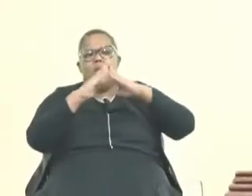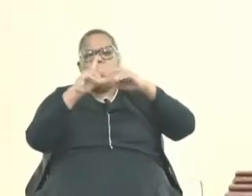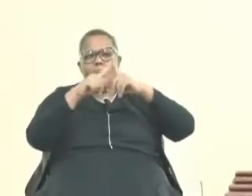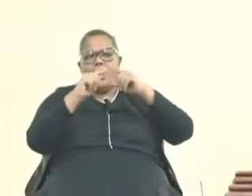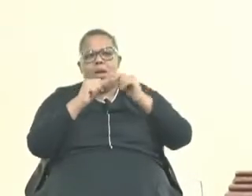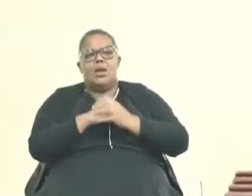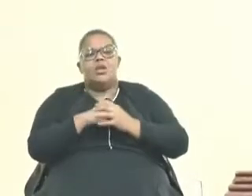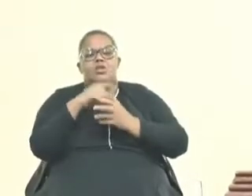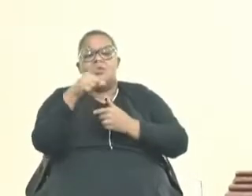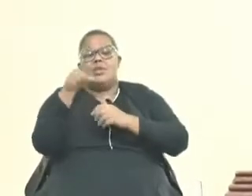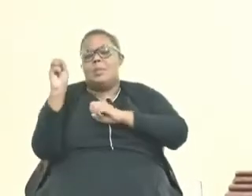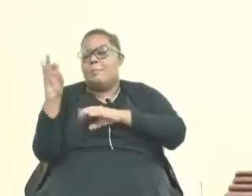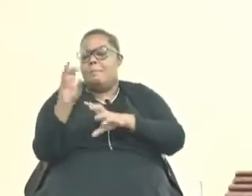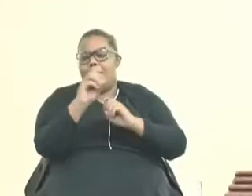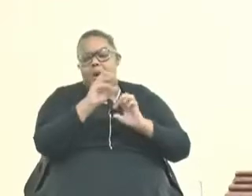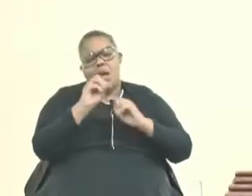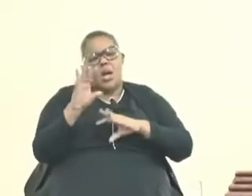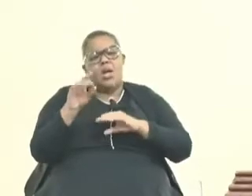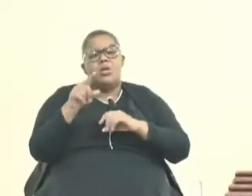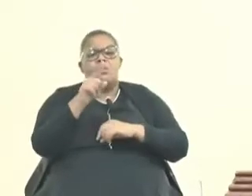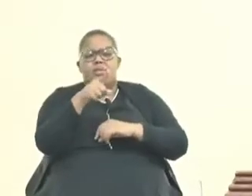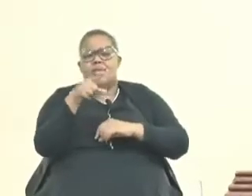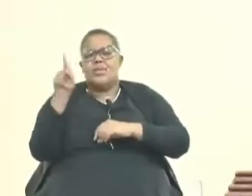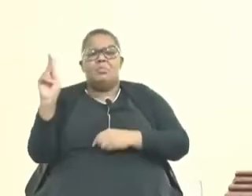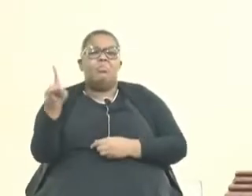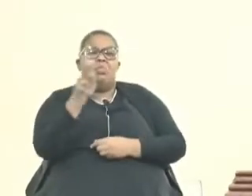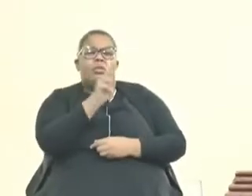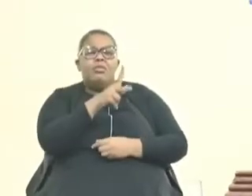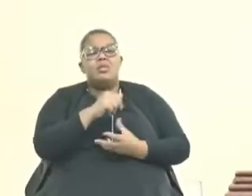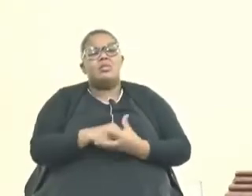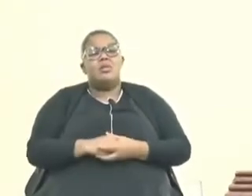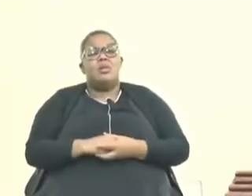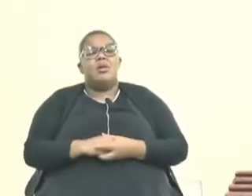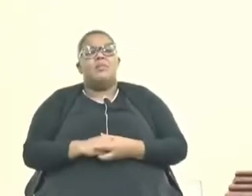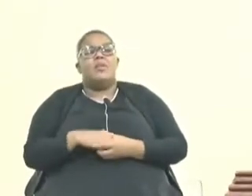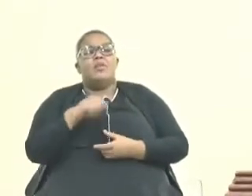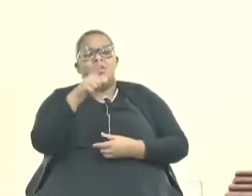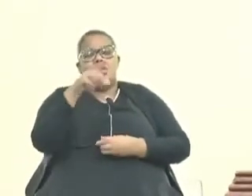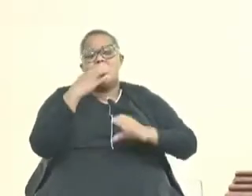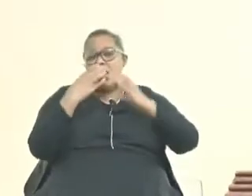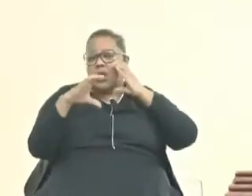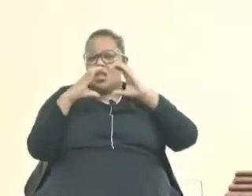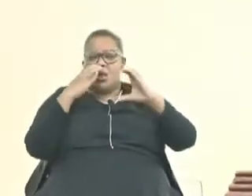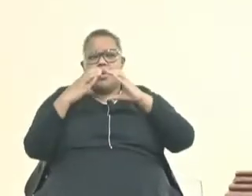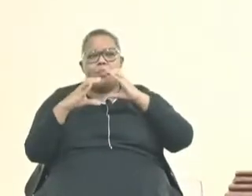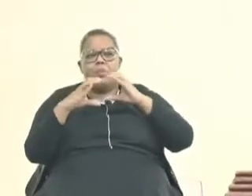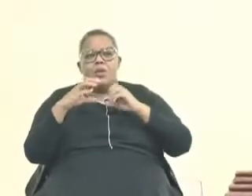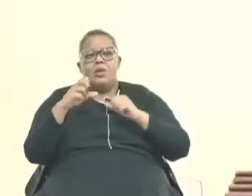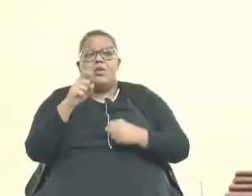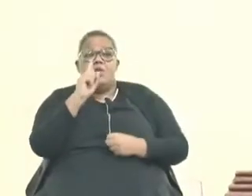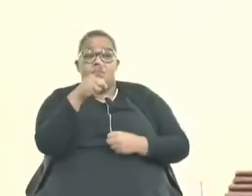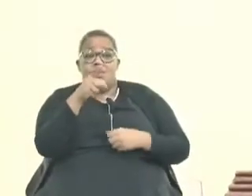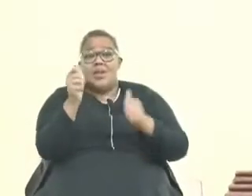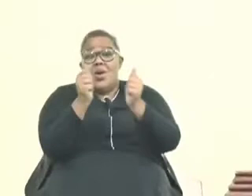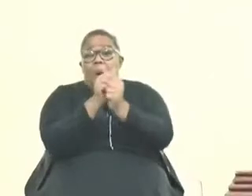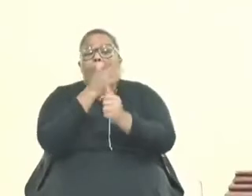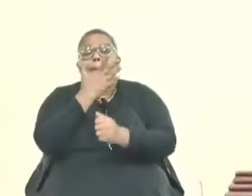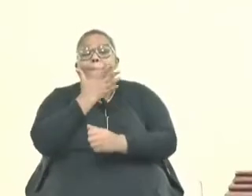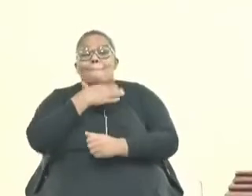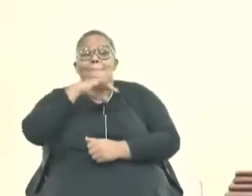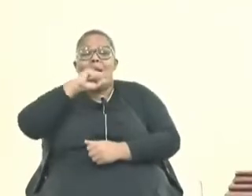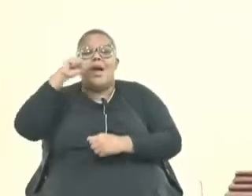você pregador fossem Senador você cantou você como bem de